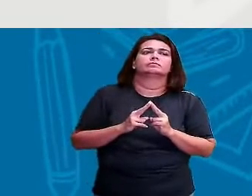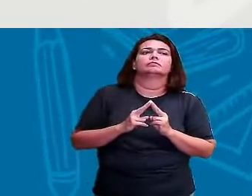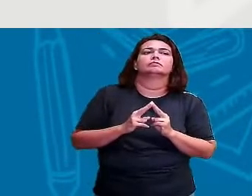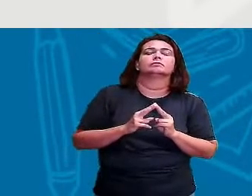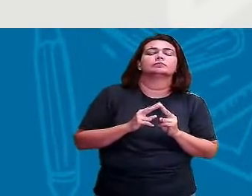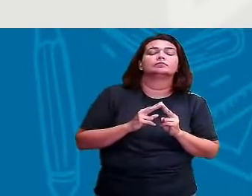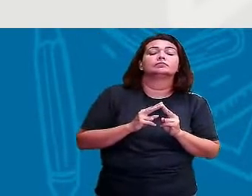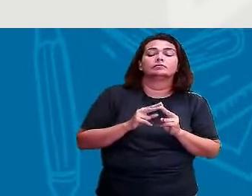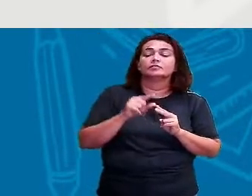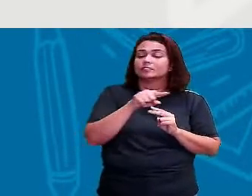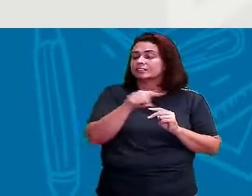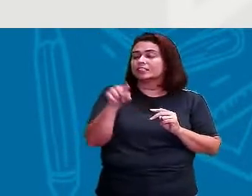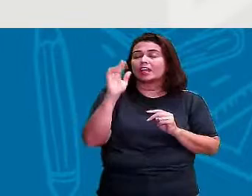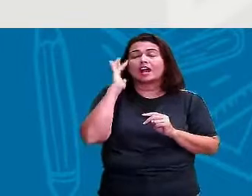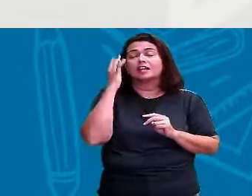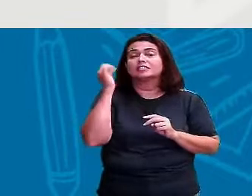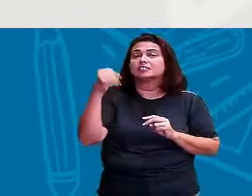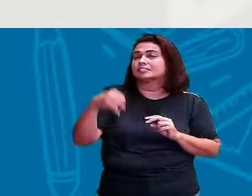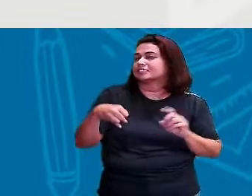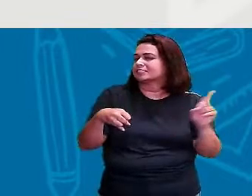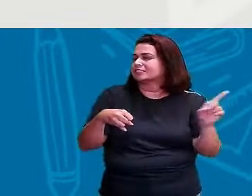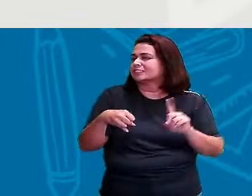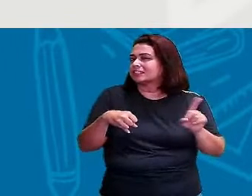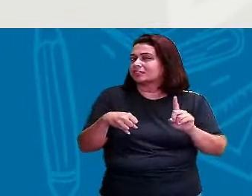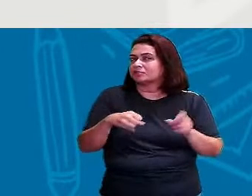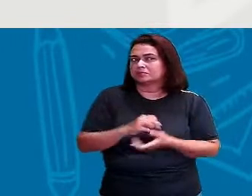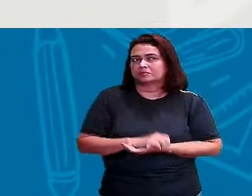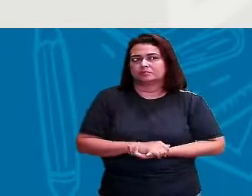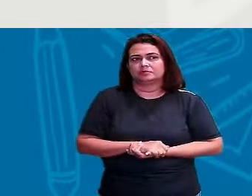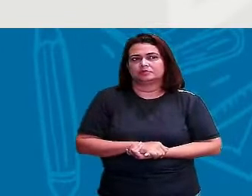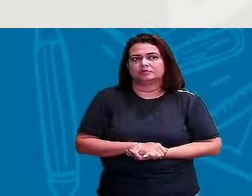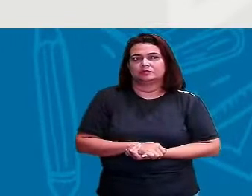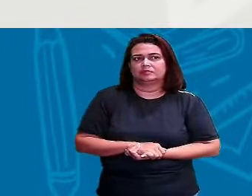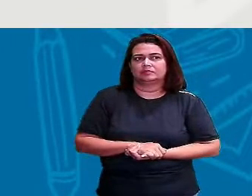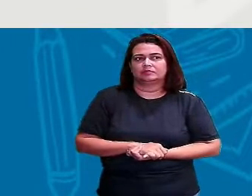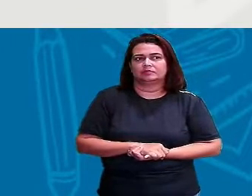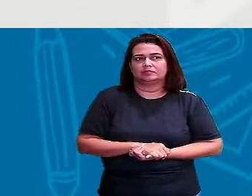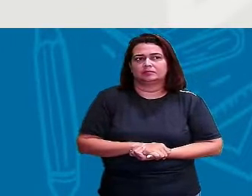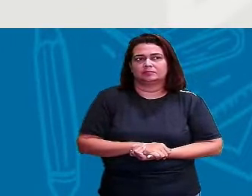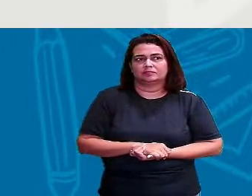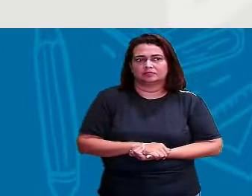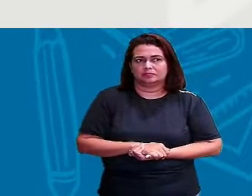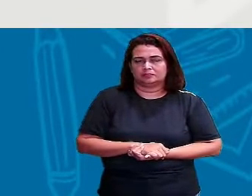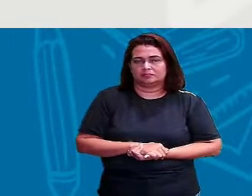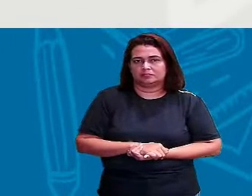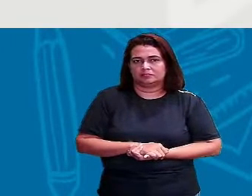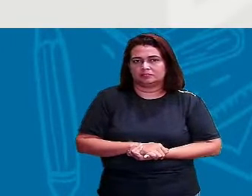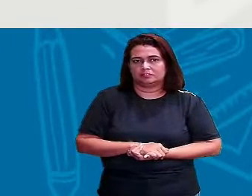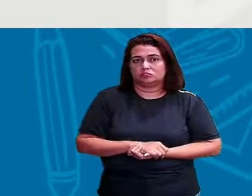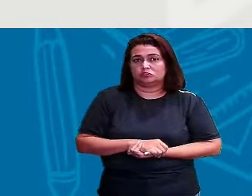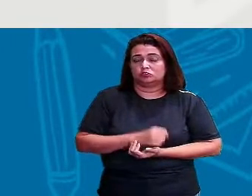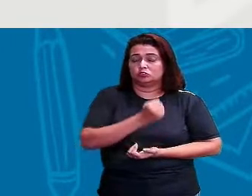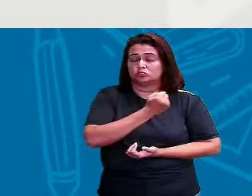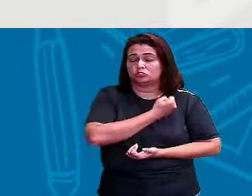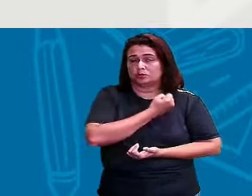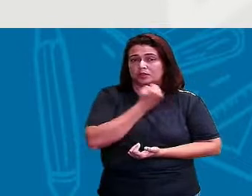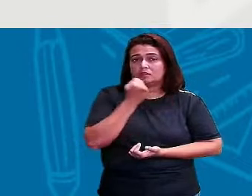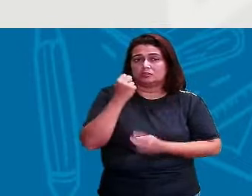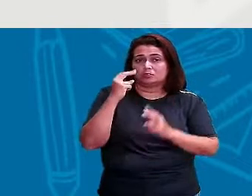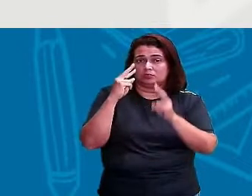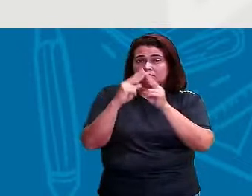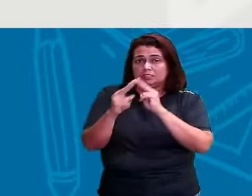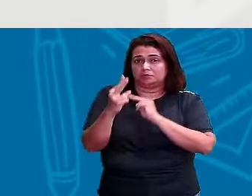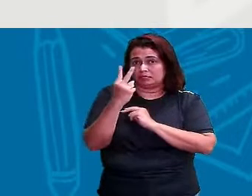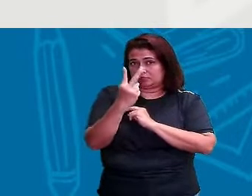aí no chat se você acha sim ou não. Eu vou somar 2 números ímpares para ver se eu